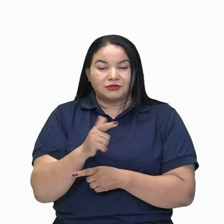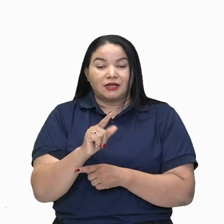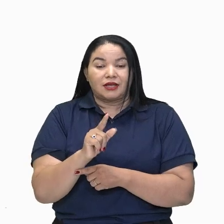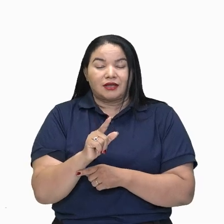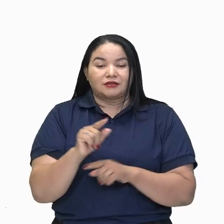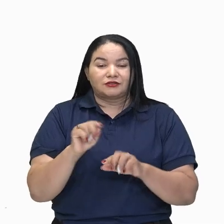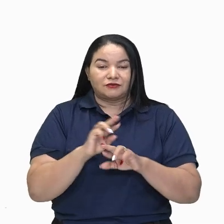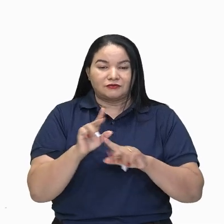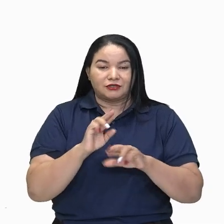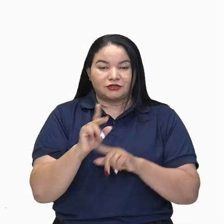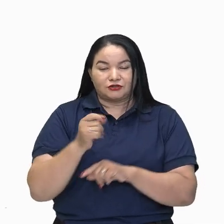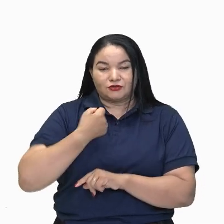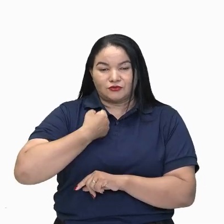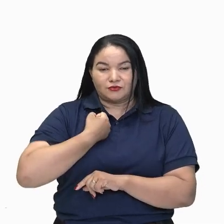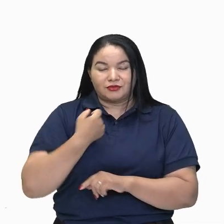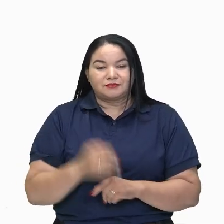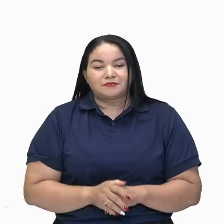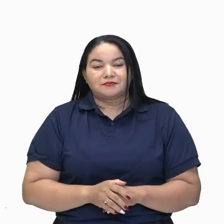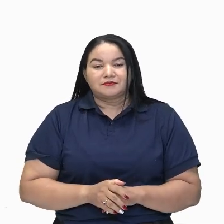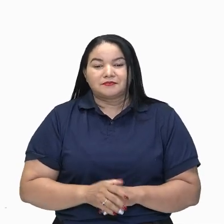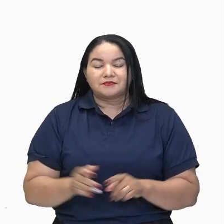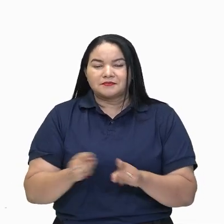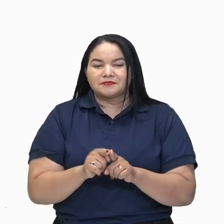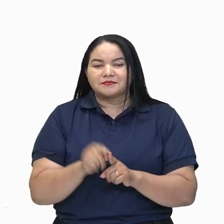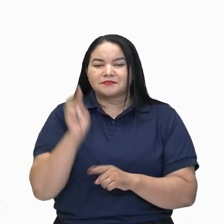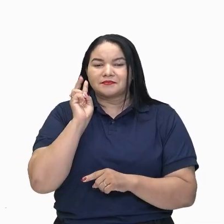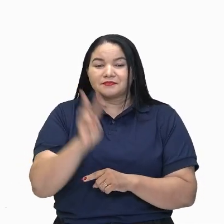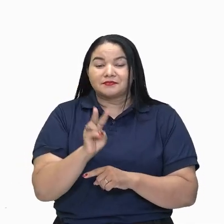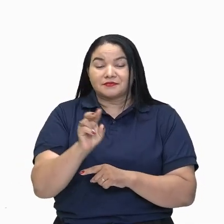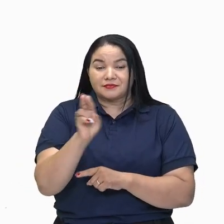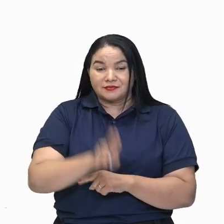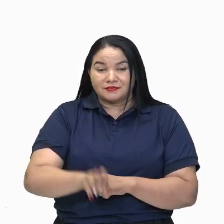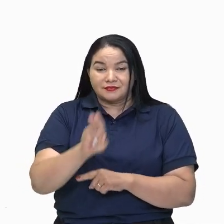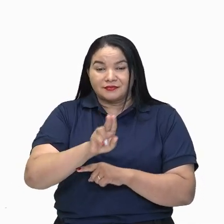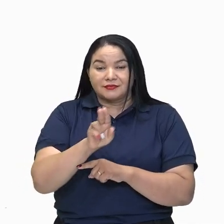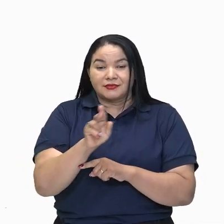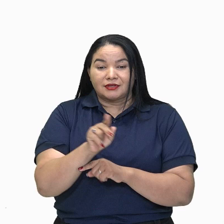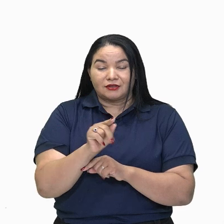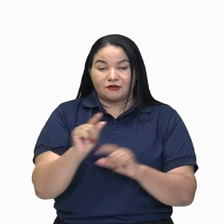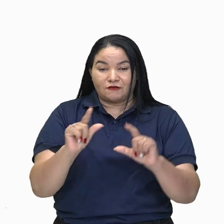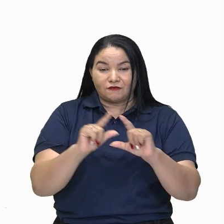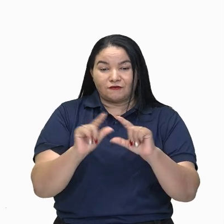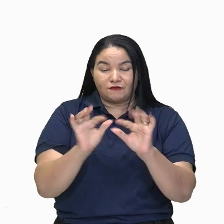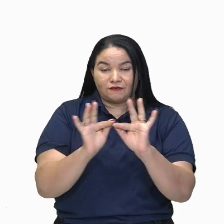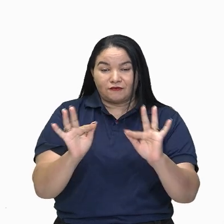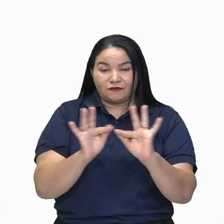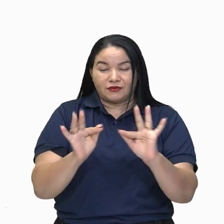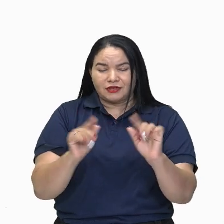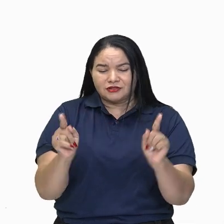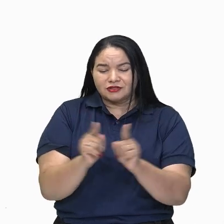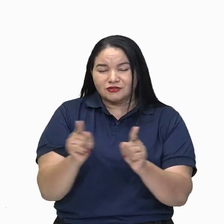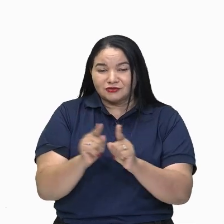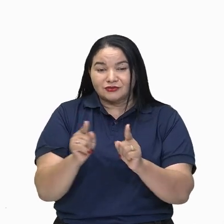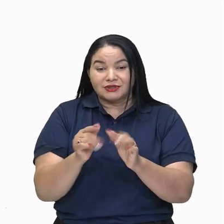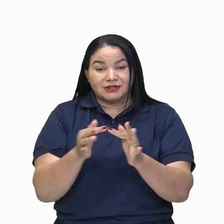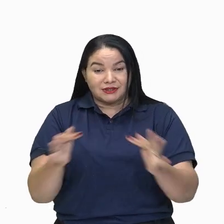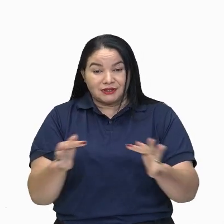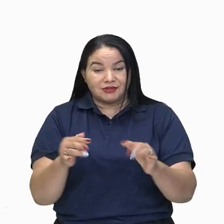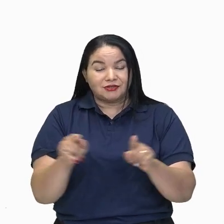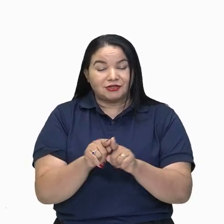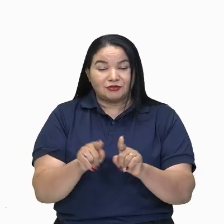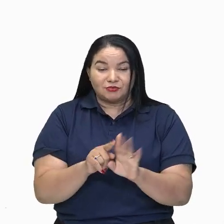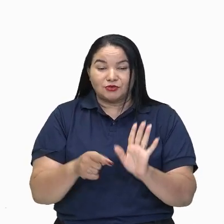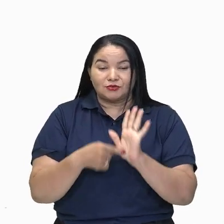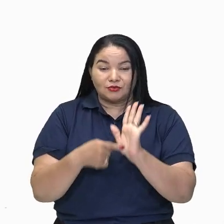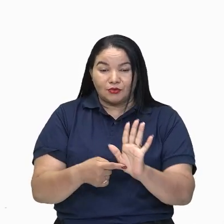aí, observe que ele utilizou um slogan, uma frase bem curta, bem simples, colocou o nome